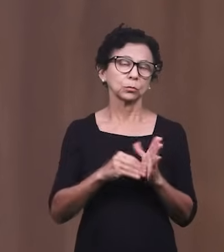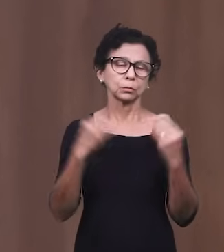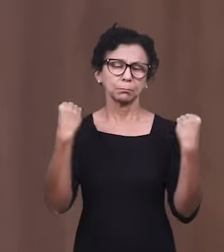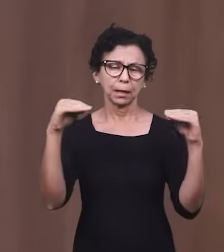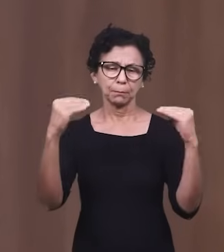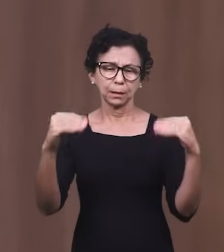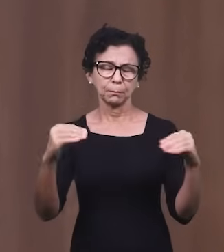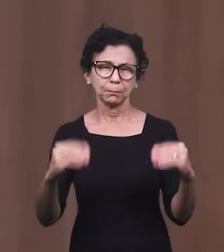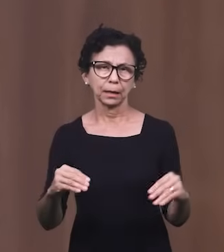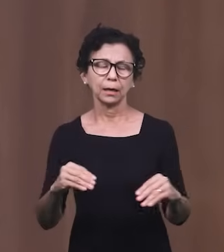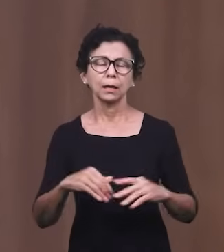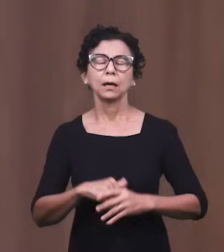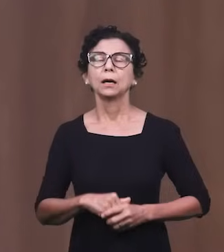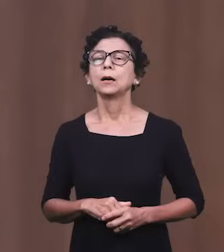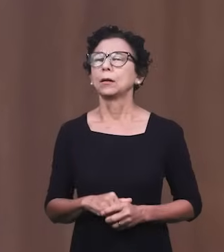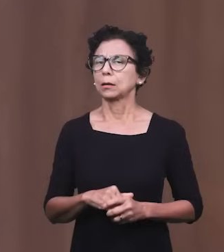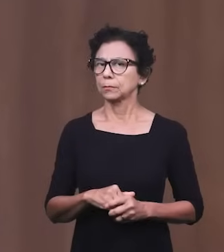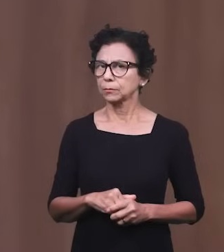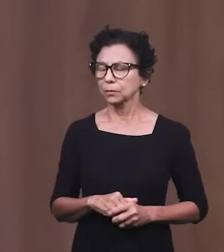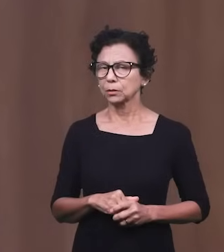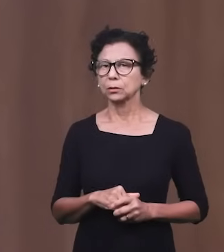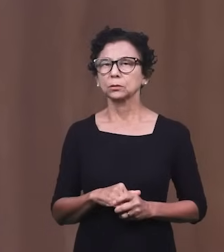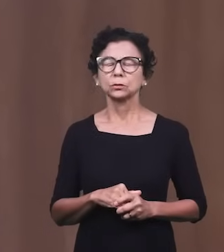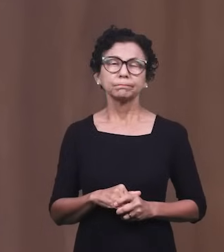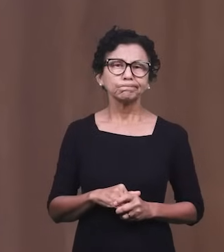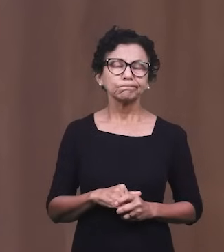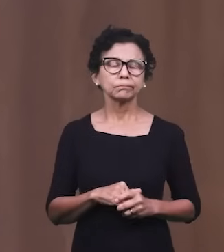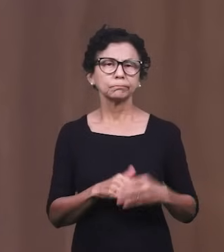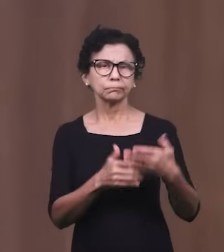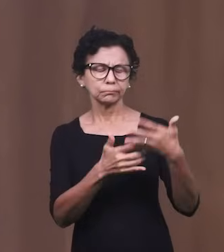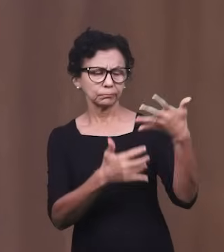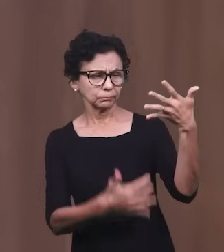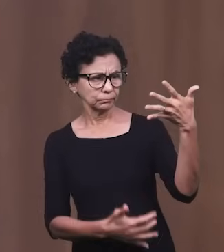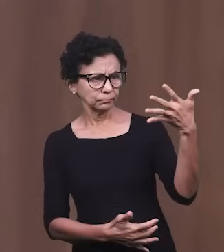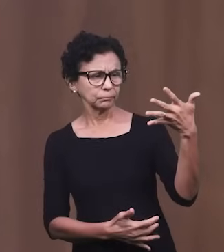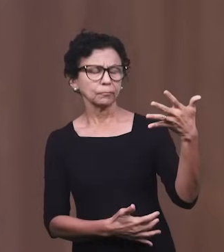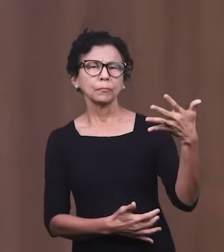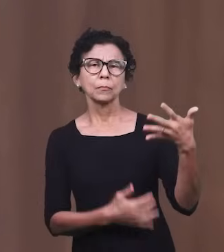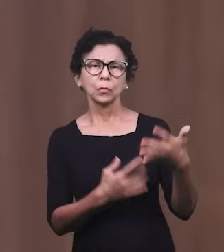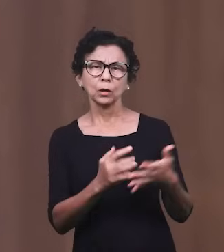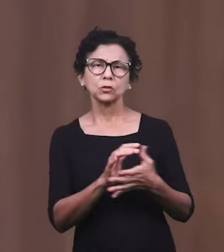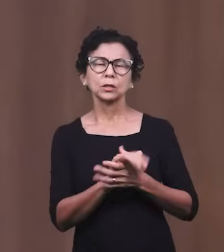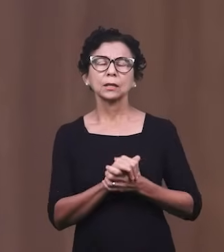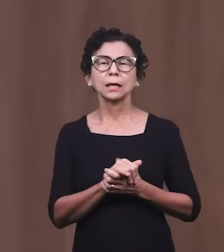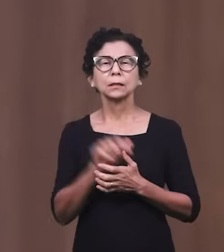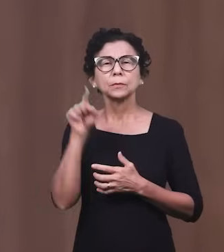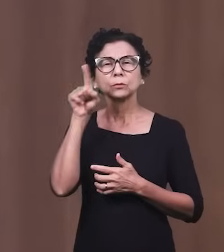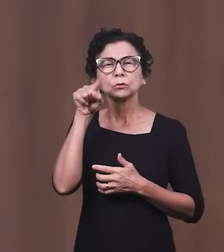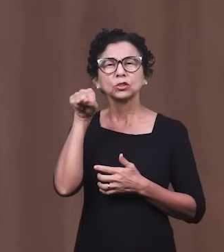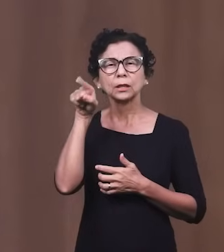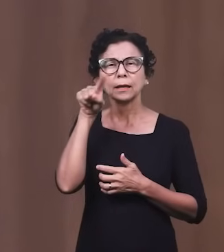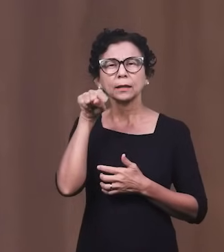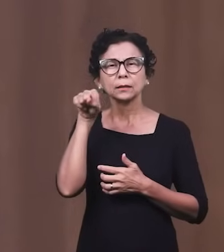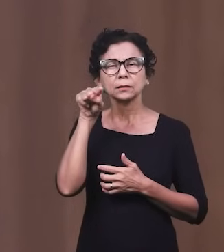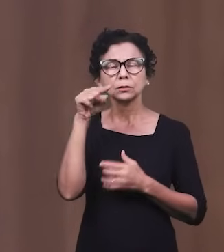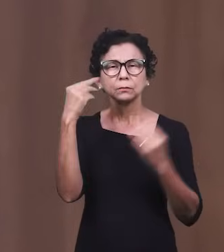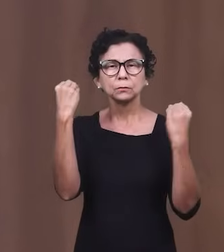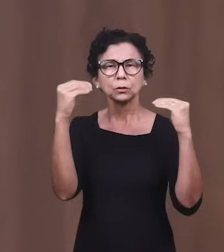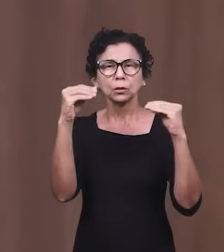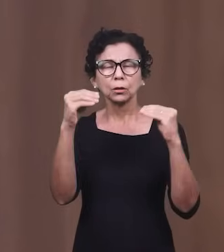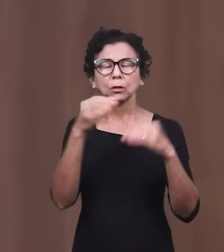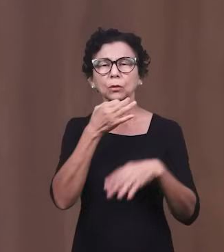conteúdos que podem ser acompanhados por você e lá pelo Direct você pode colocar uma